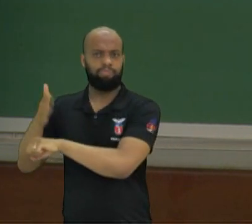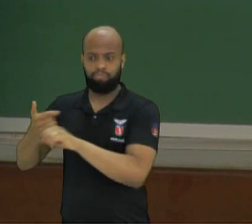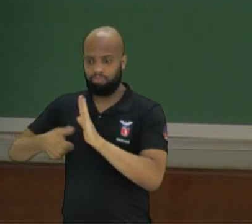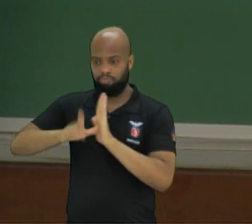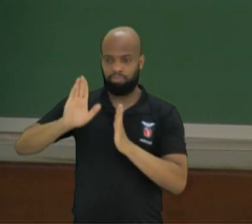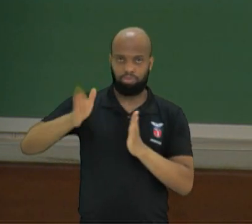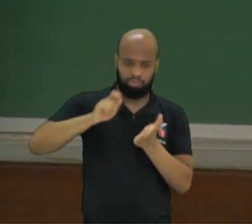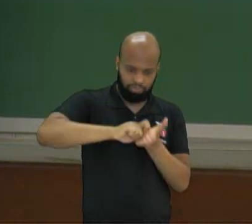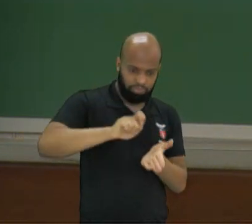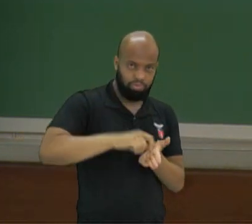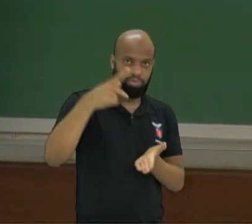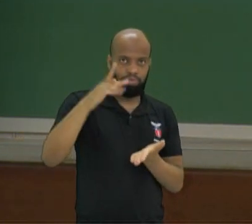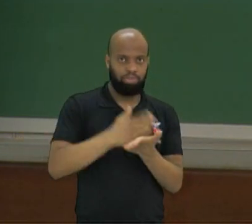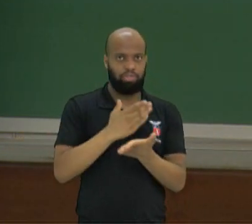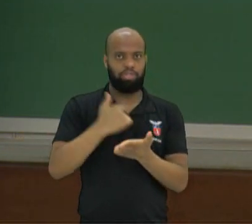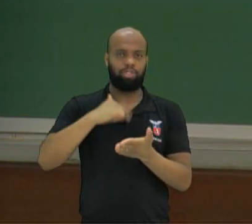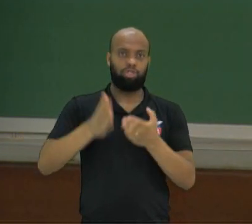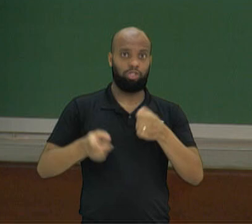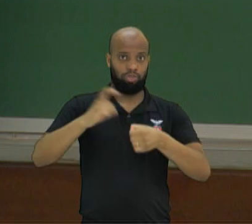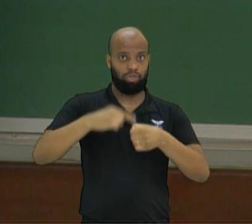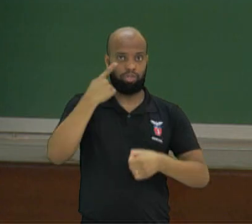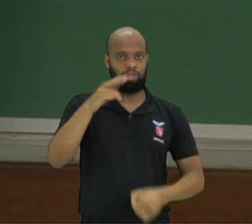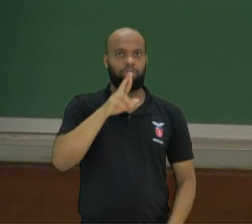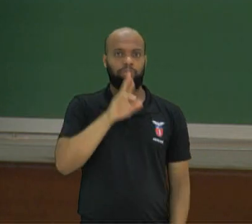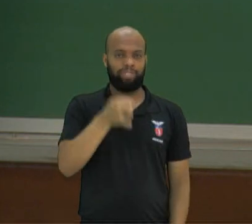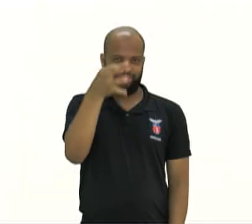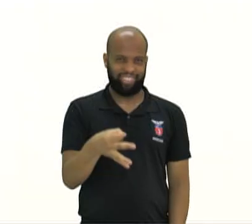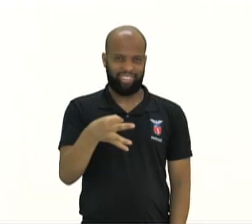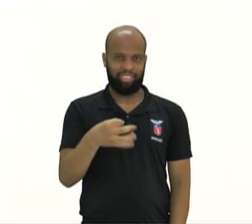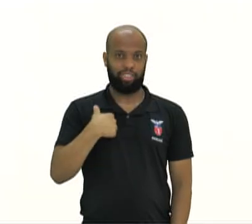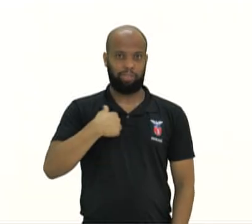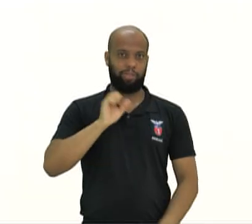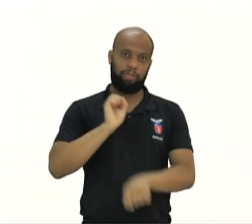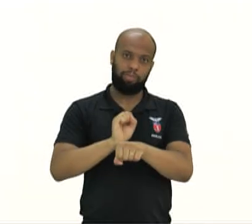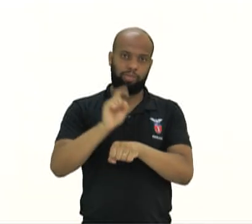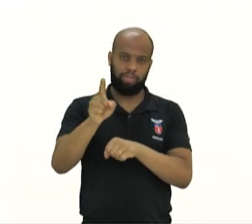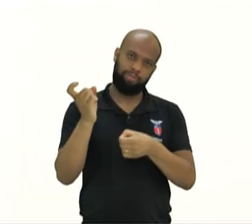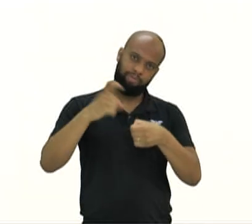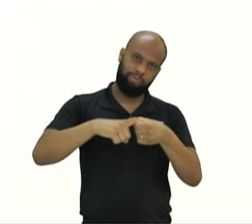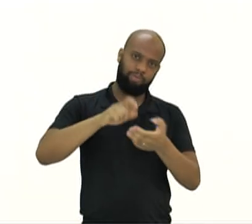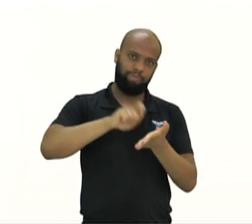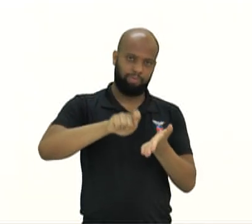que nós anotamos no caderno e vamos ver se você se sai bem nesse exercício. Te espero para a gente corrigir.